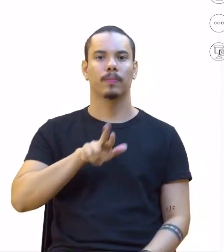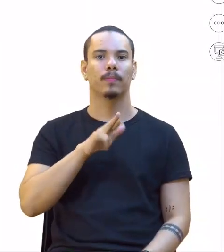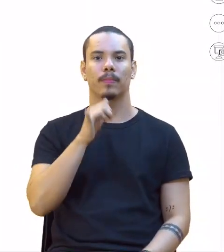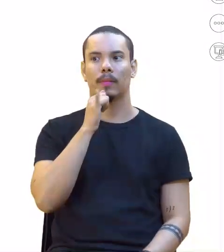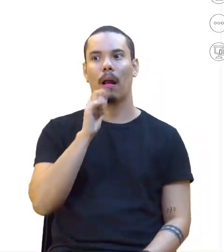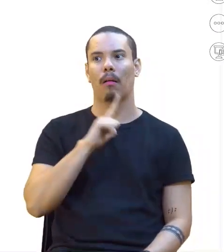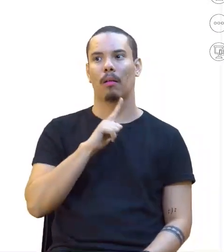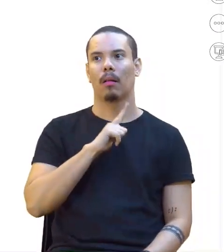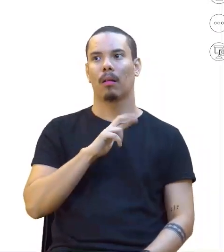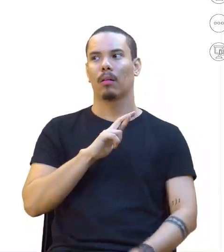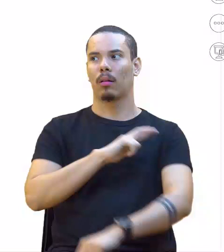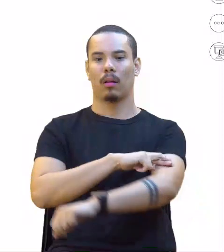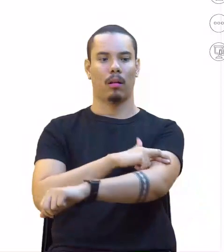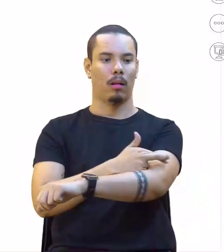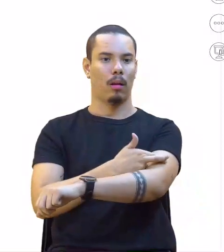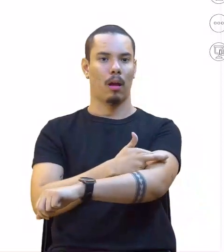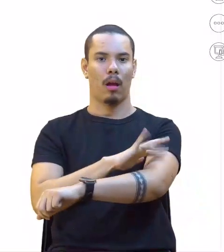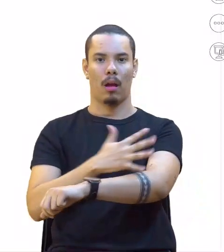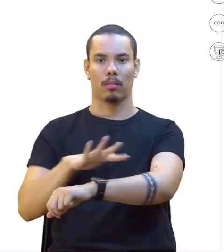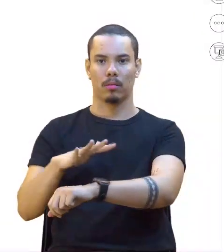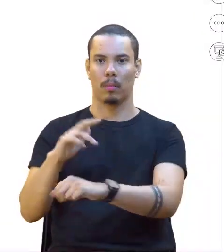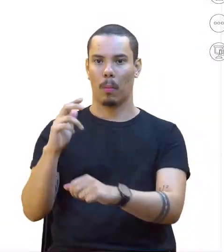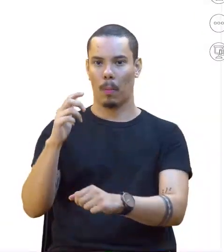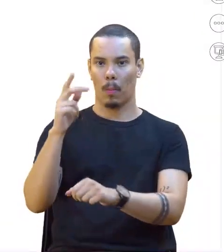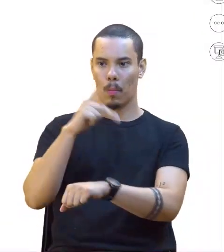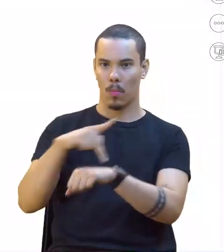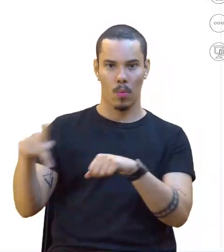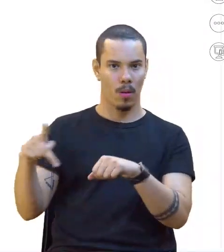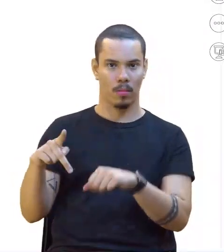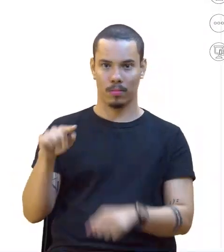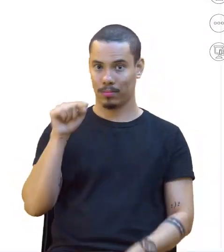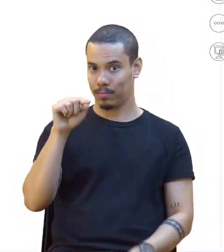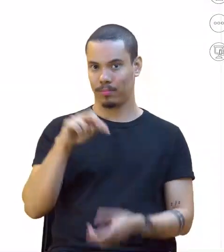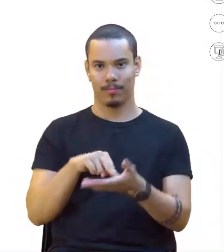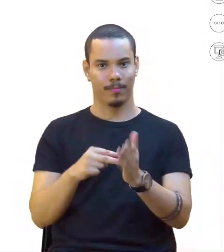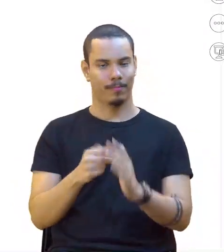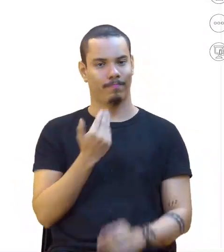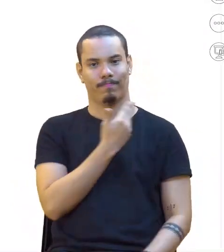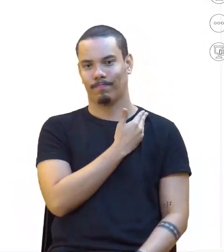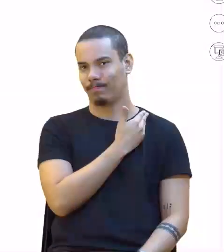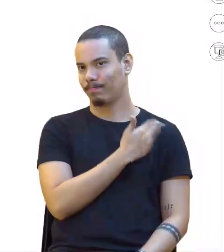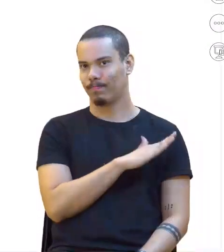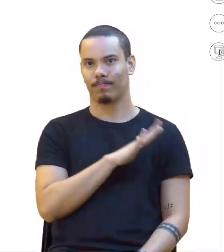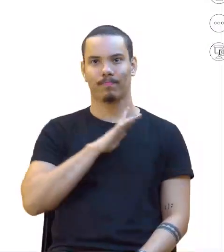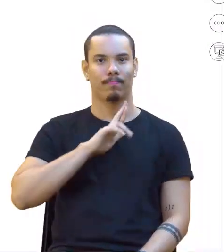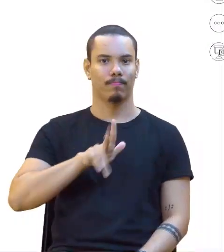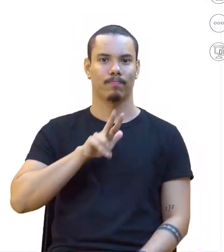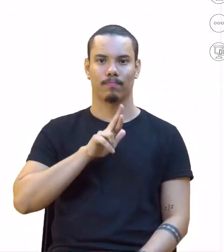raça pura. Isso aí, inclusive, é uma visão preconceituosa, né? Onde